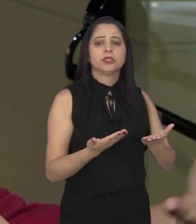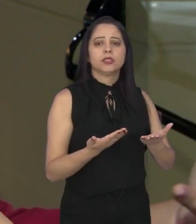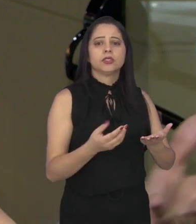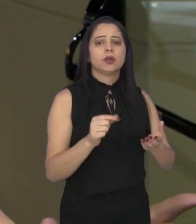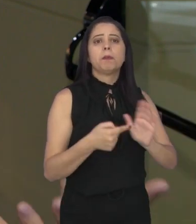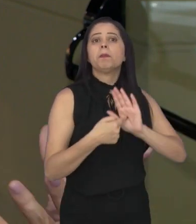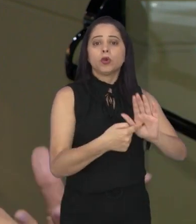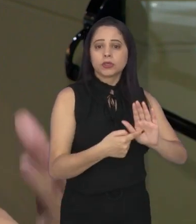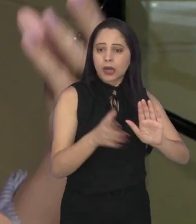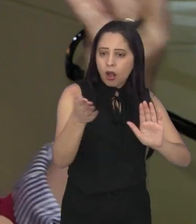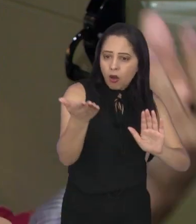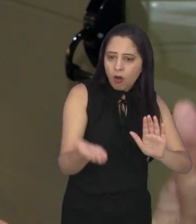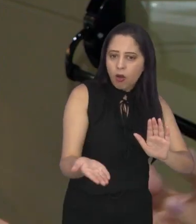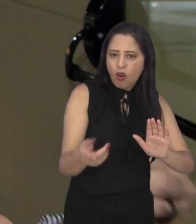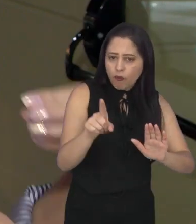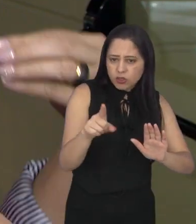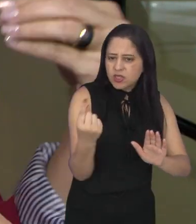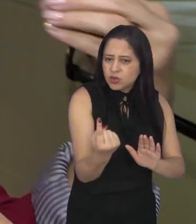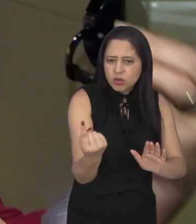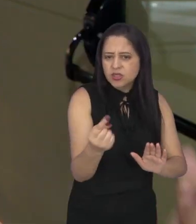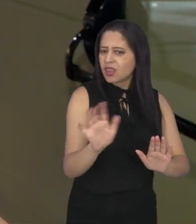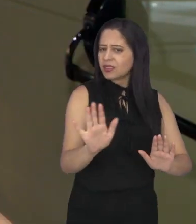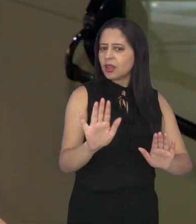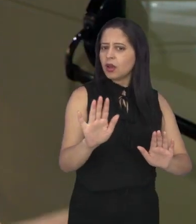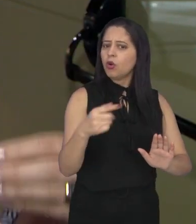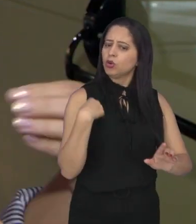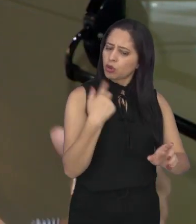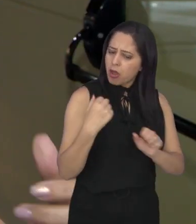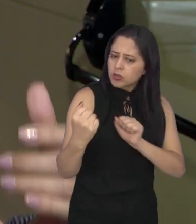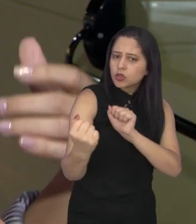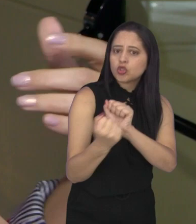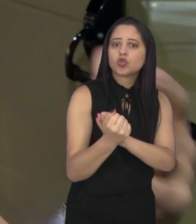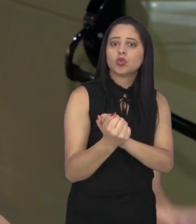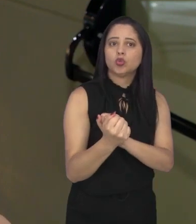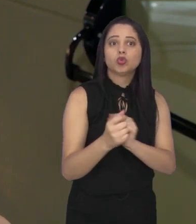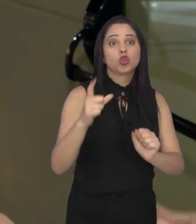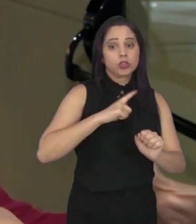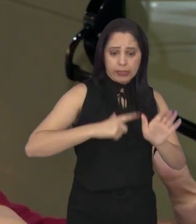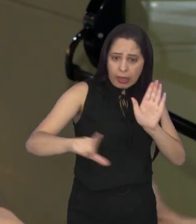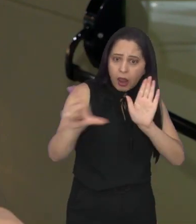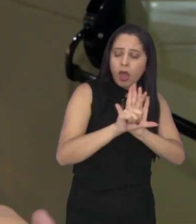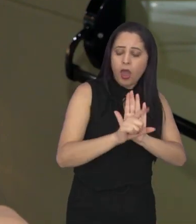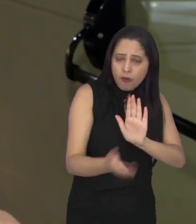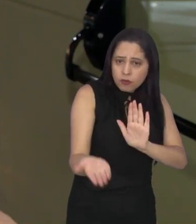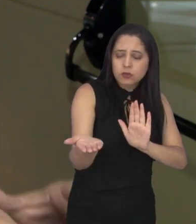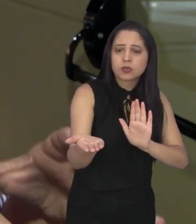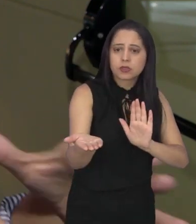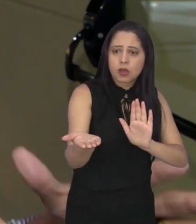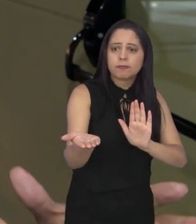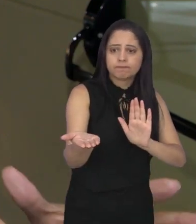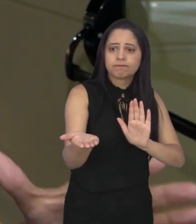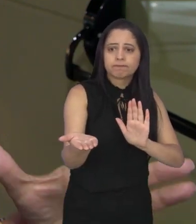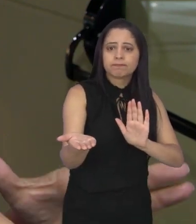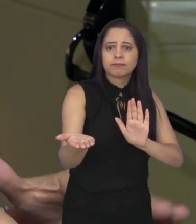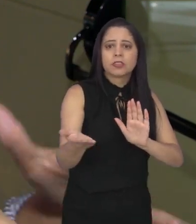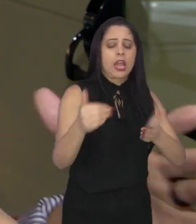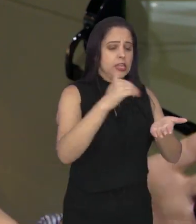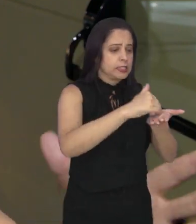tratativas, outro trabalho é mostrar para essa mulher que ela não está sozinha, que existem políticas públicas que amparam essa mulher em